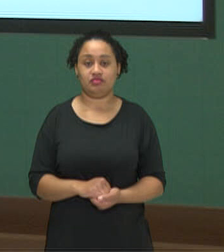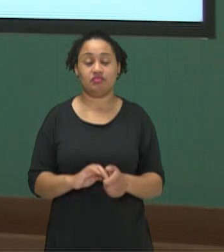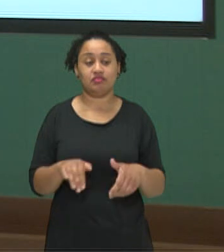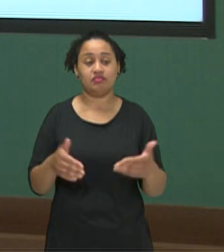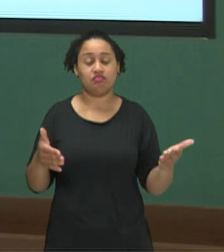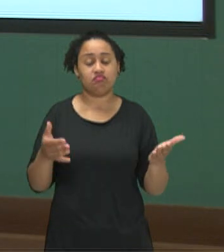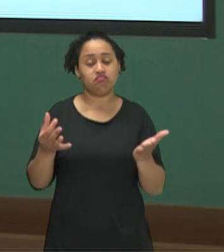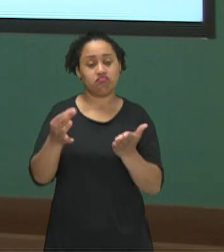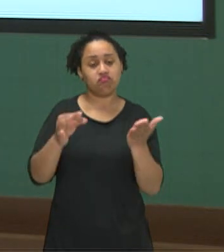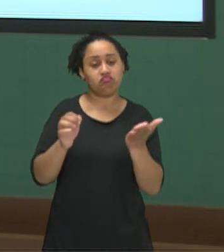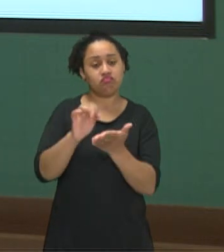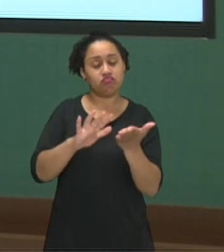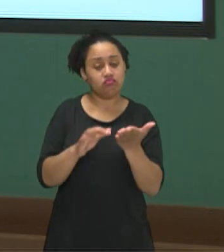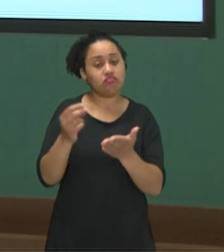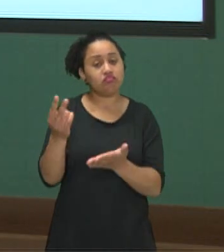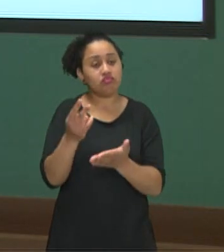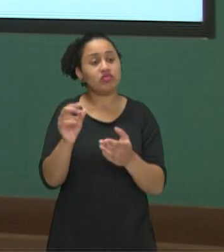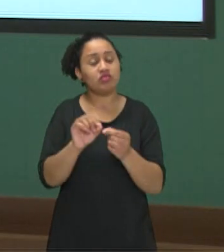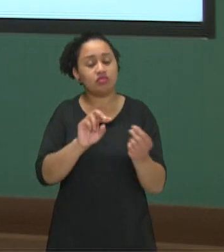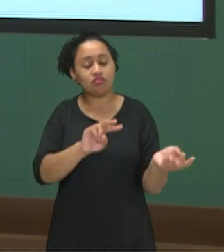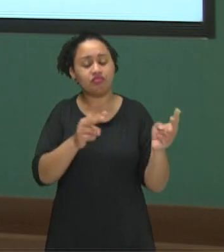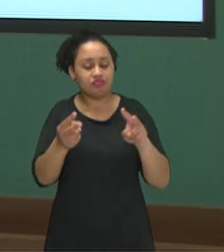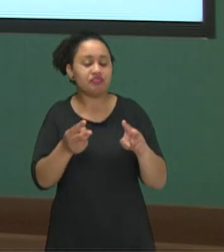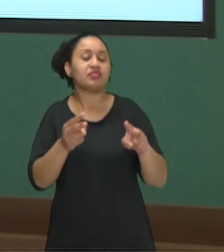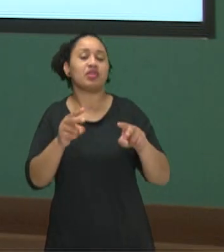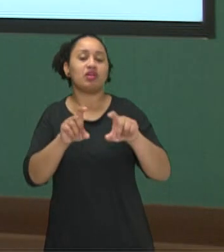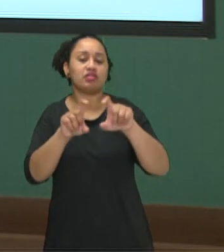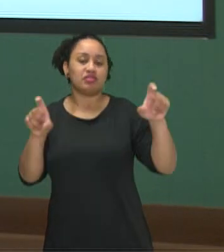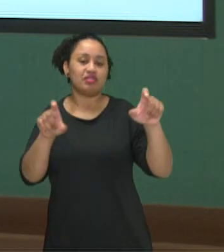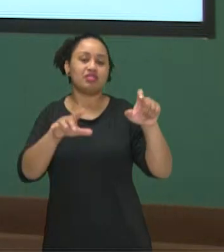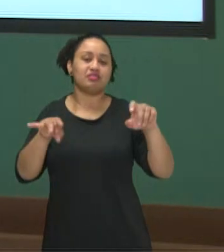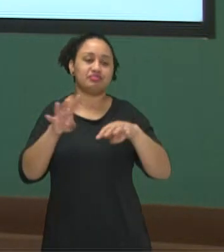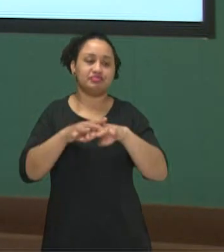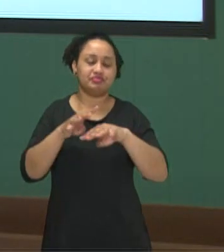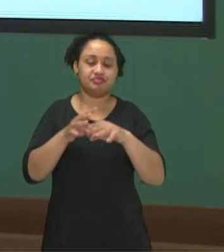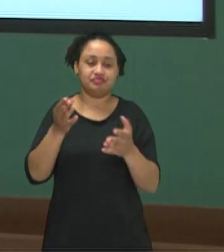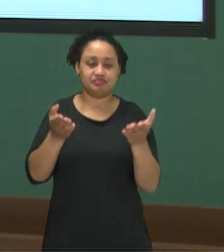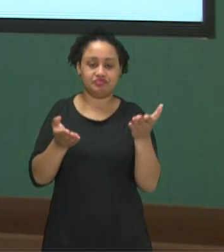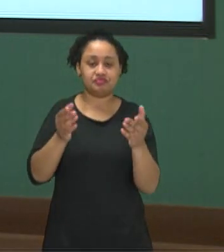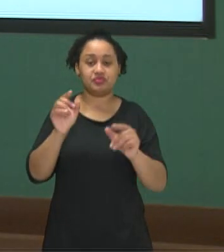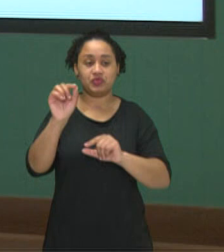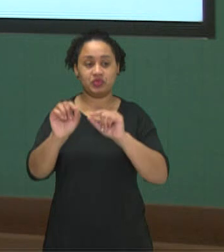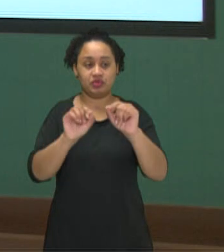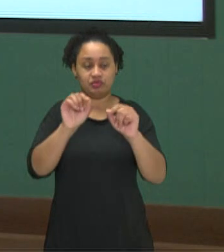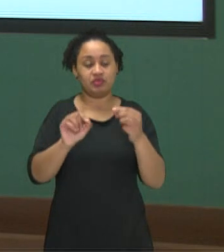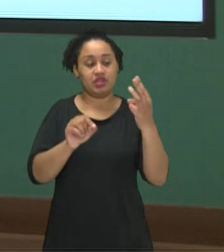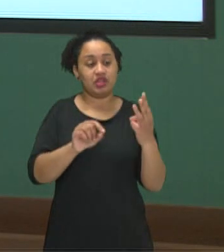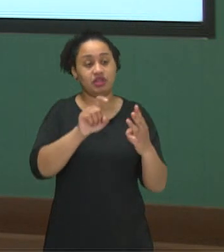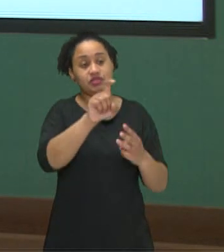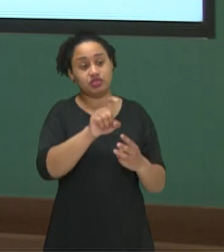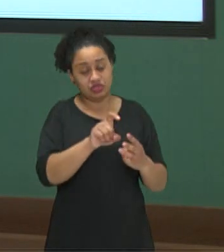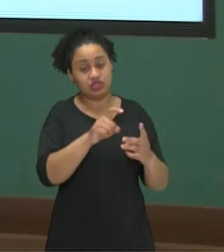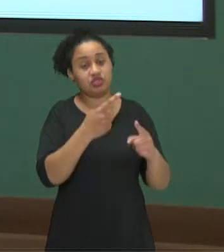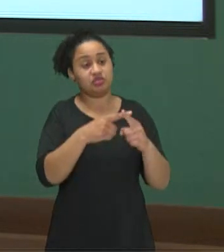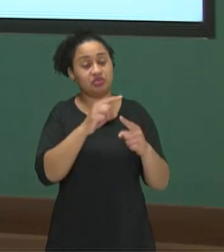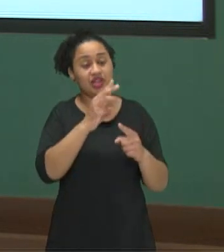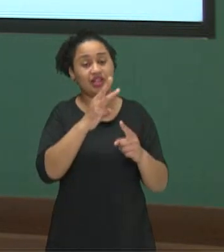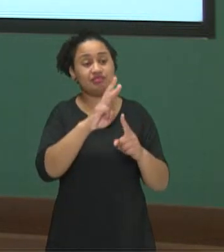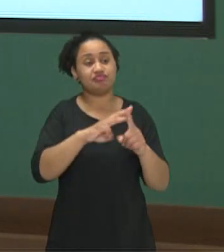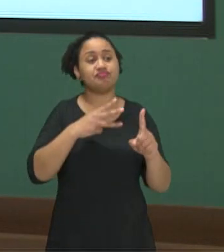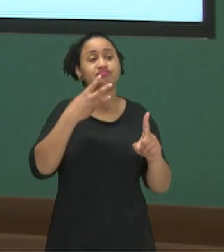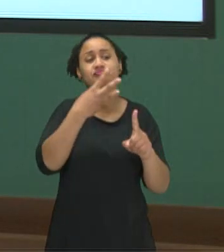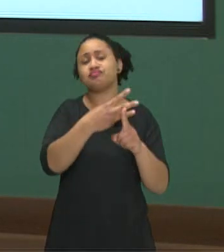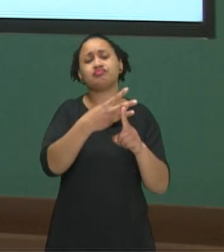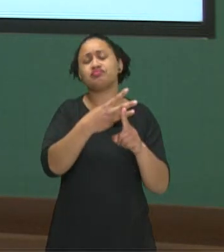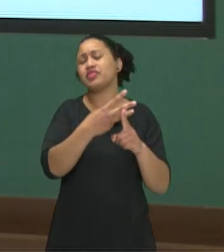Corrigindo esse nosso exercício 2, fazendo a tradução algébrica dessa situação da balança. 3x porque é o triplo do x. E